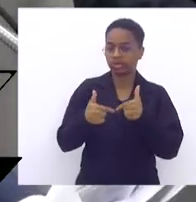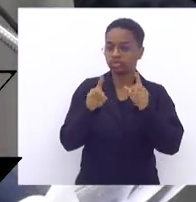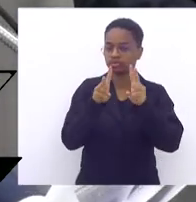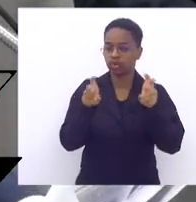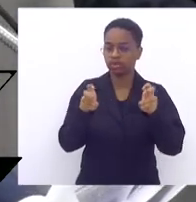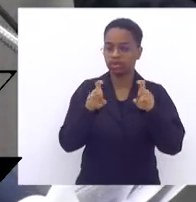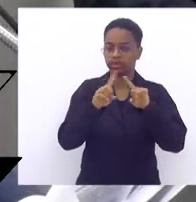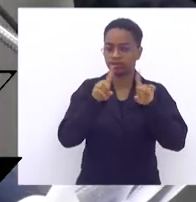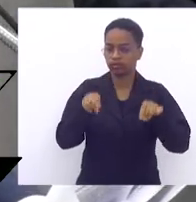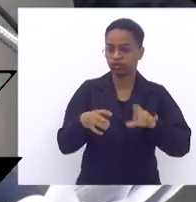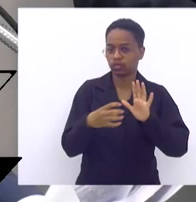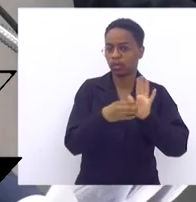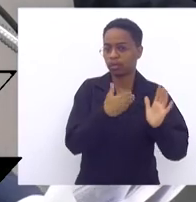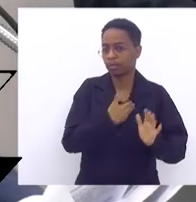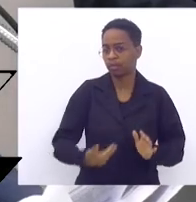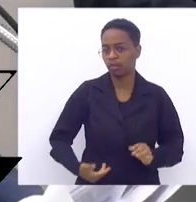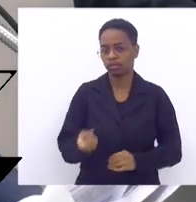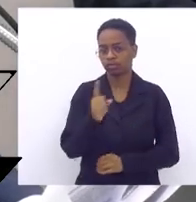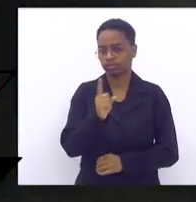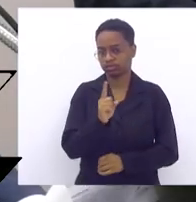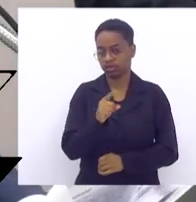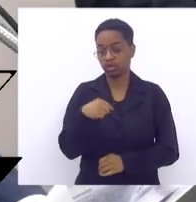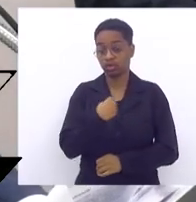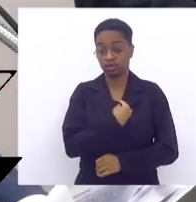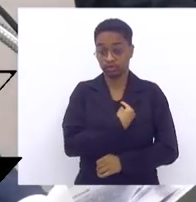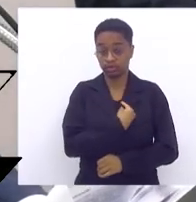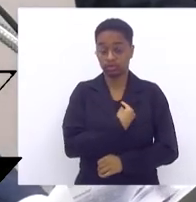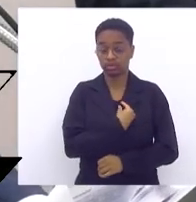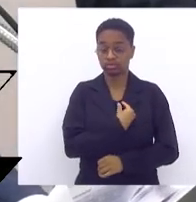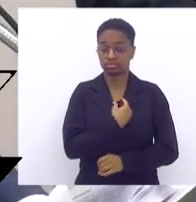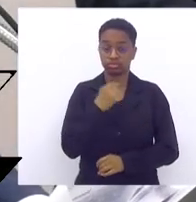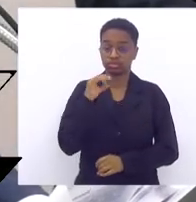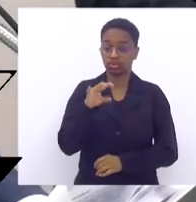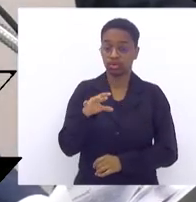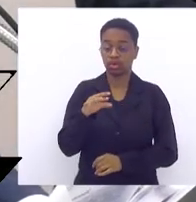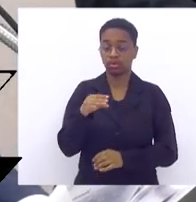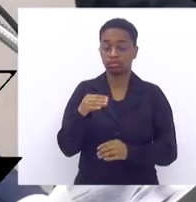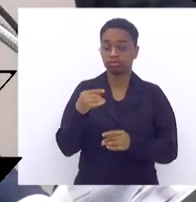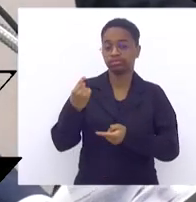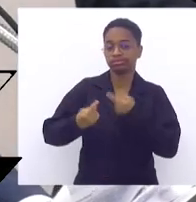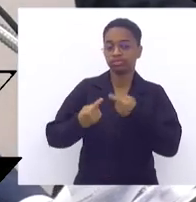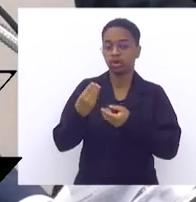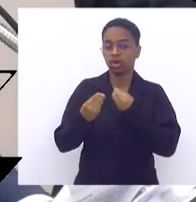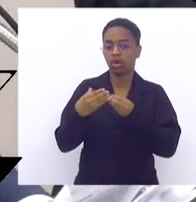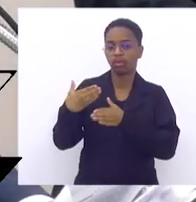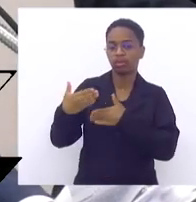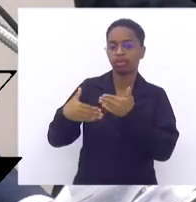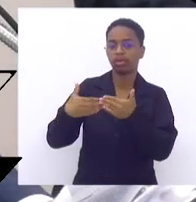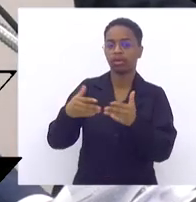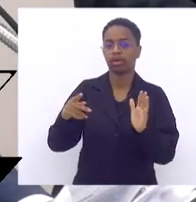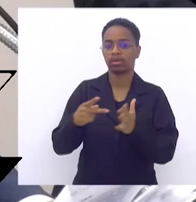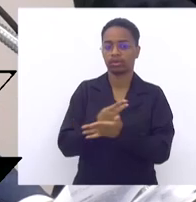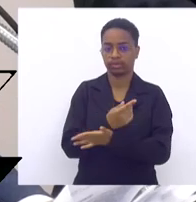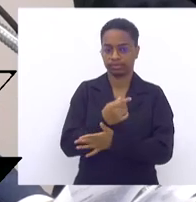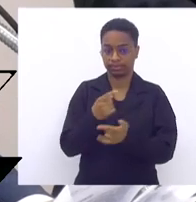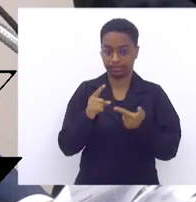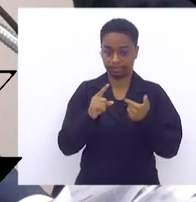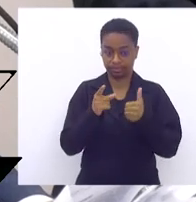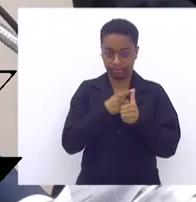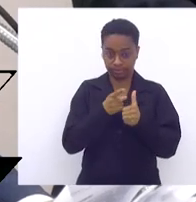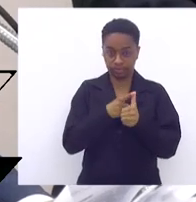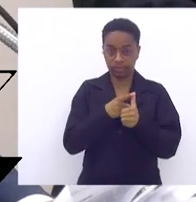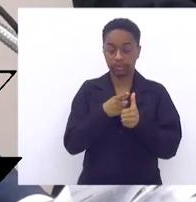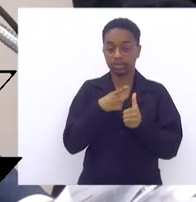público. Só uma questão, de fato, processual, procedimental. Em primeiro lugar, utilizando o princípio